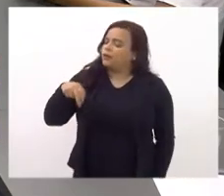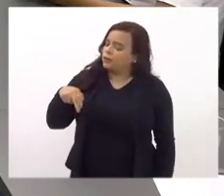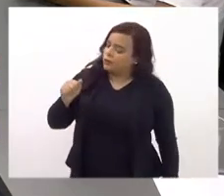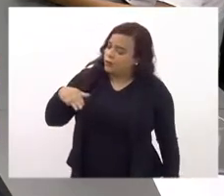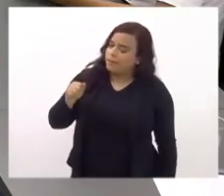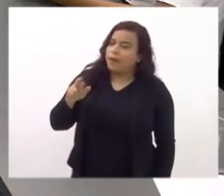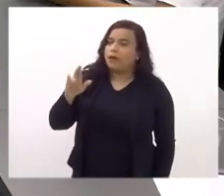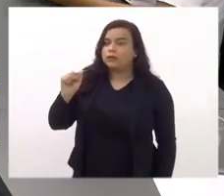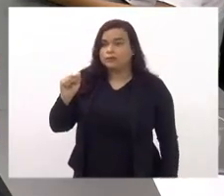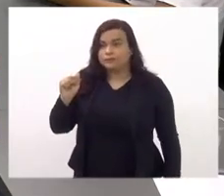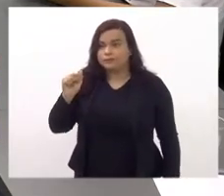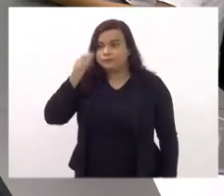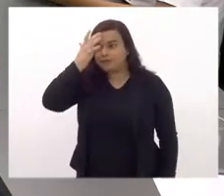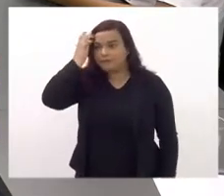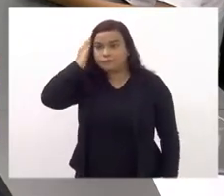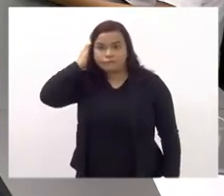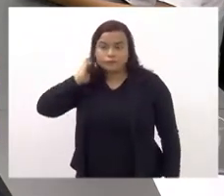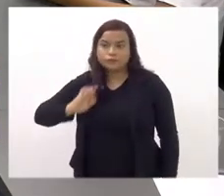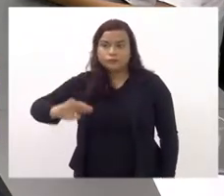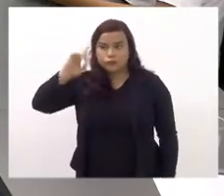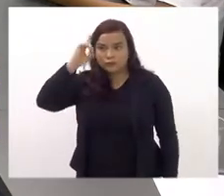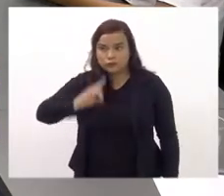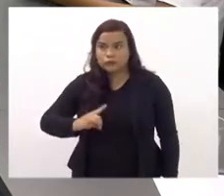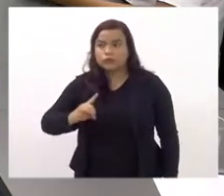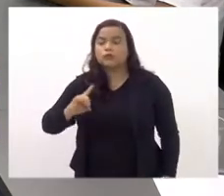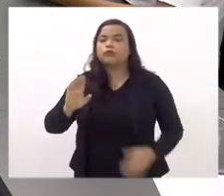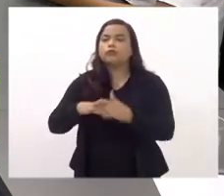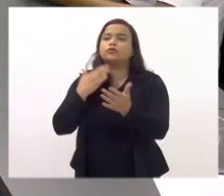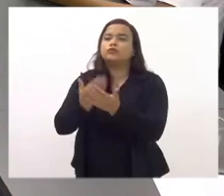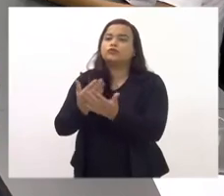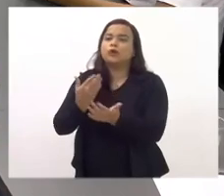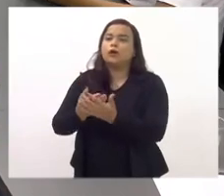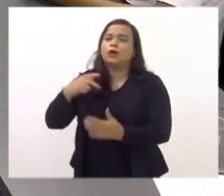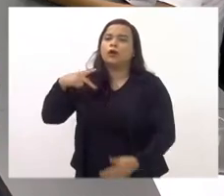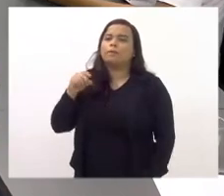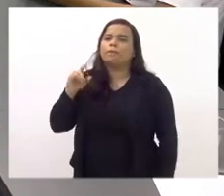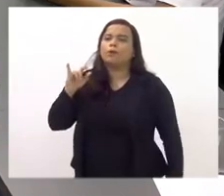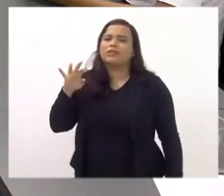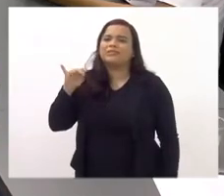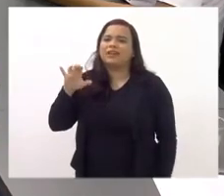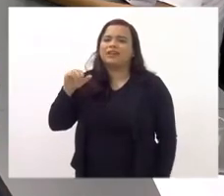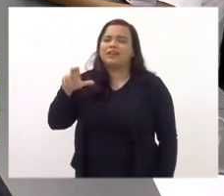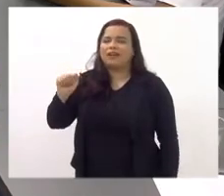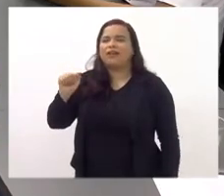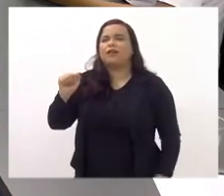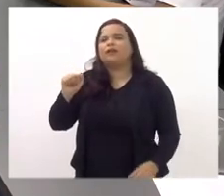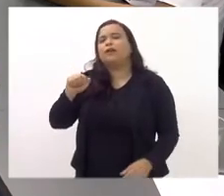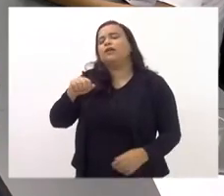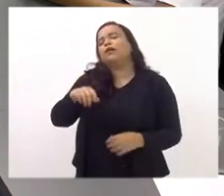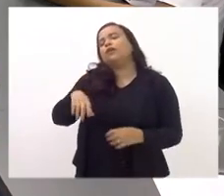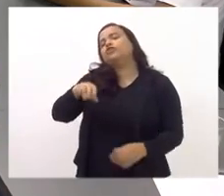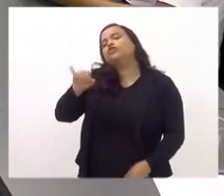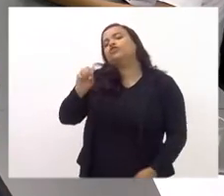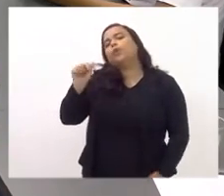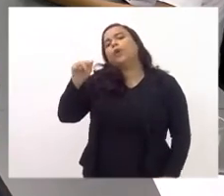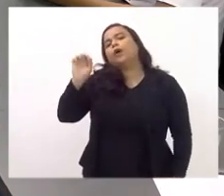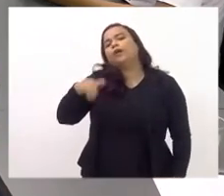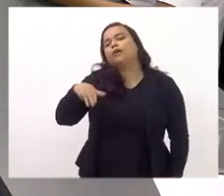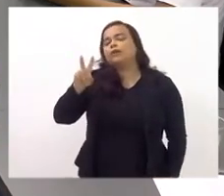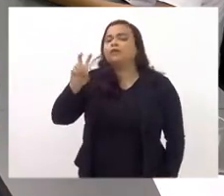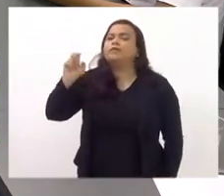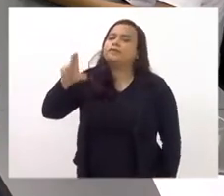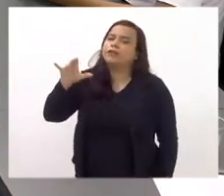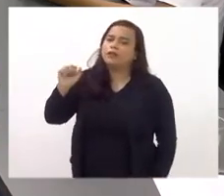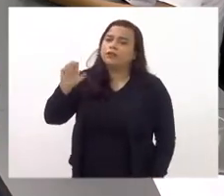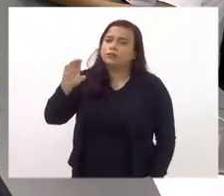Corbo, diretora da Escola Politécnica de Saúde Joaquim Venâncio, como eu disse, foi parceira nossa desde o início nessa luta pelo